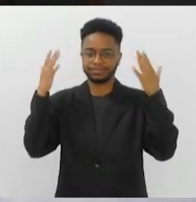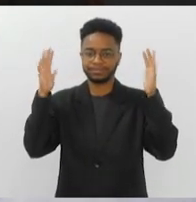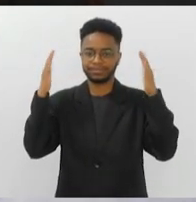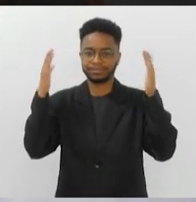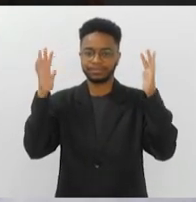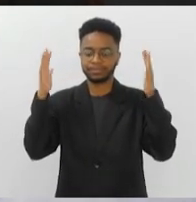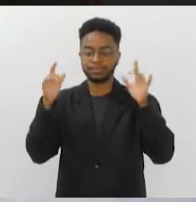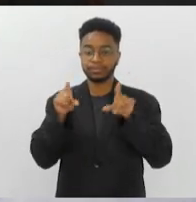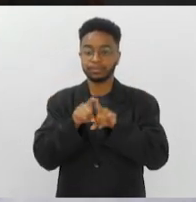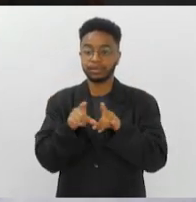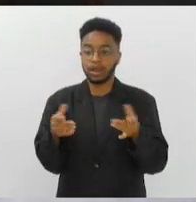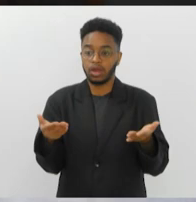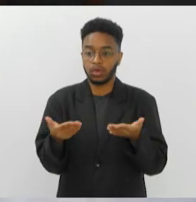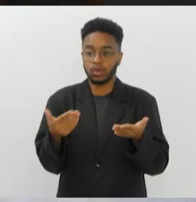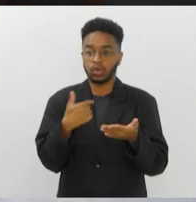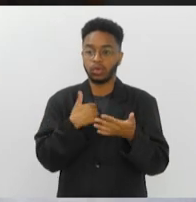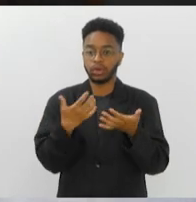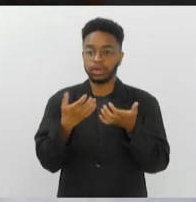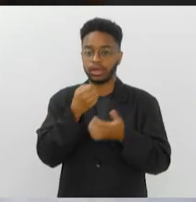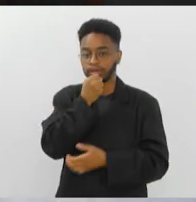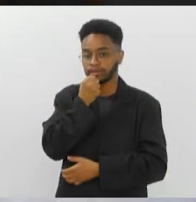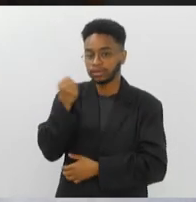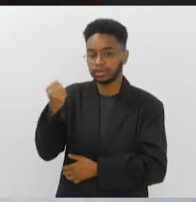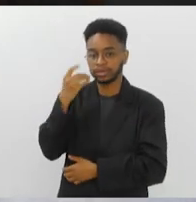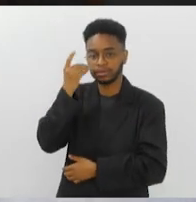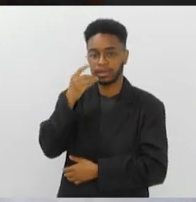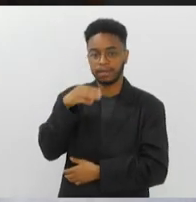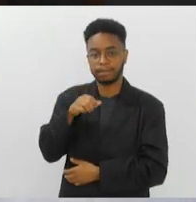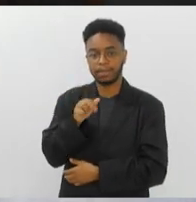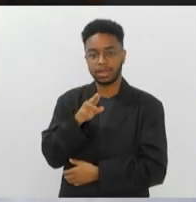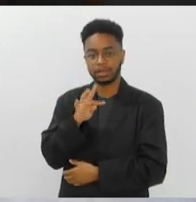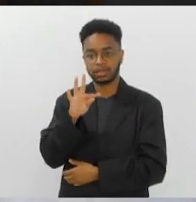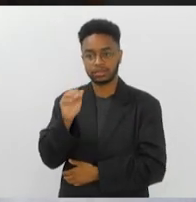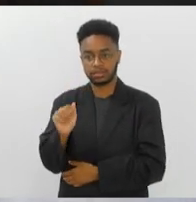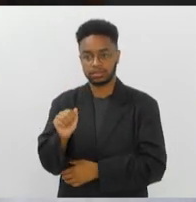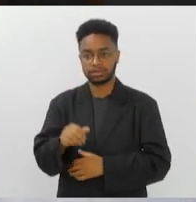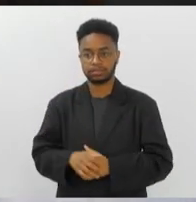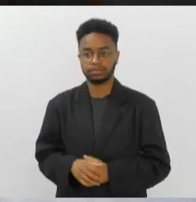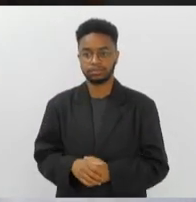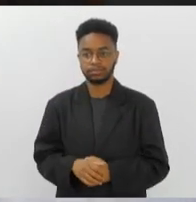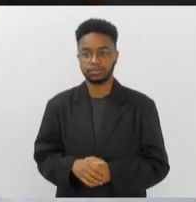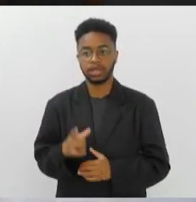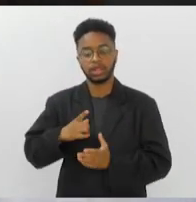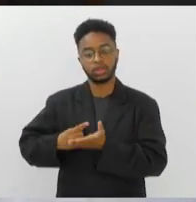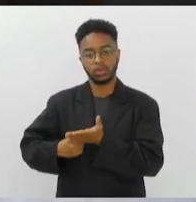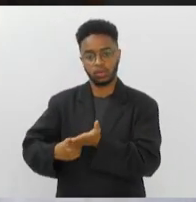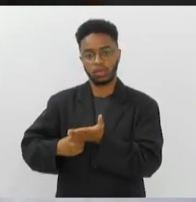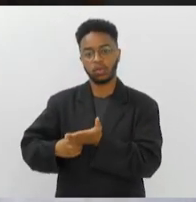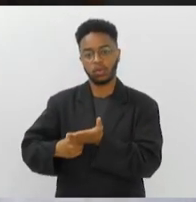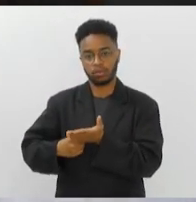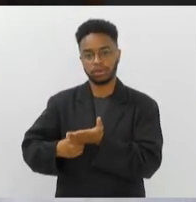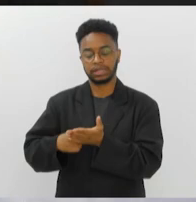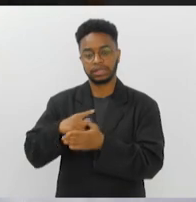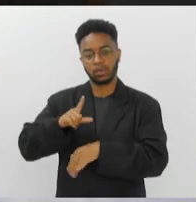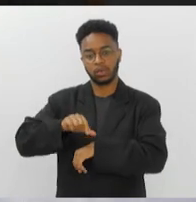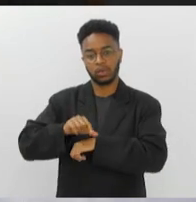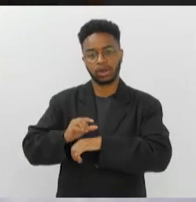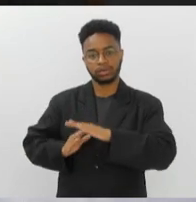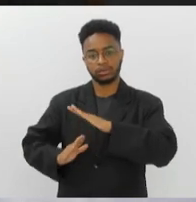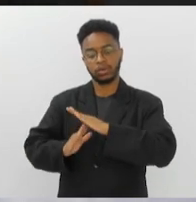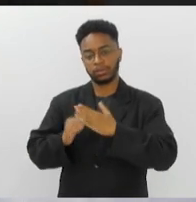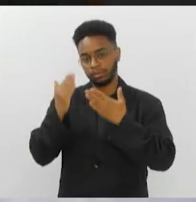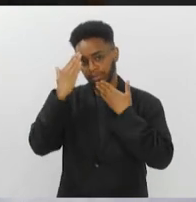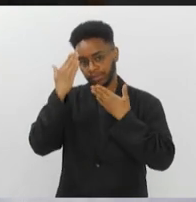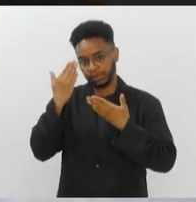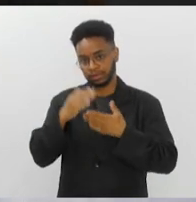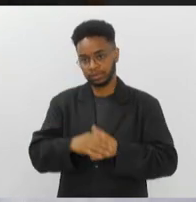E eu quero agora passar a palavra aqui para a deputada Marta Rocha, que tem um compromisso, tinha essa agenda limitada. Marta, obrigado pela sua